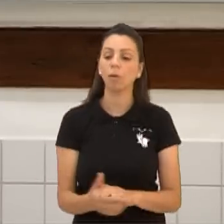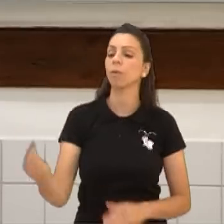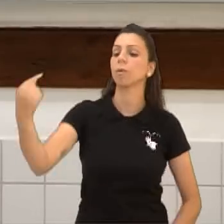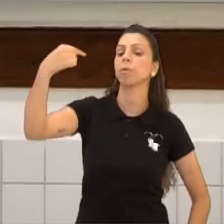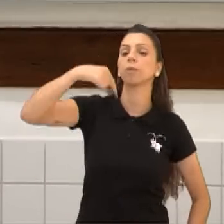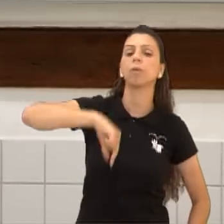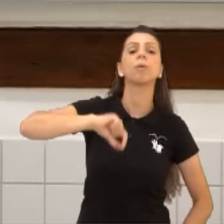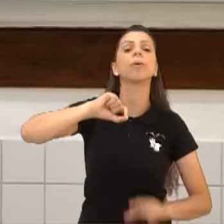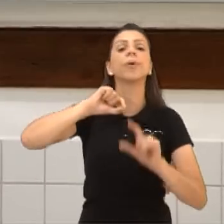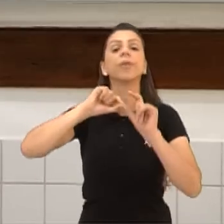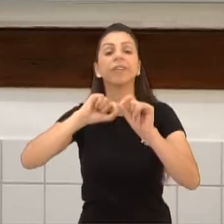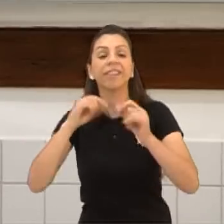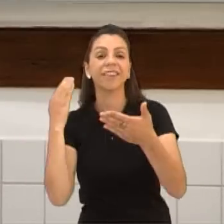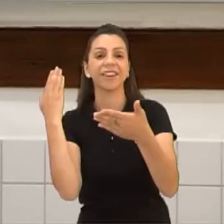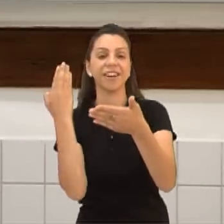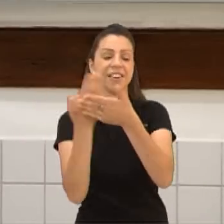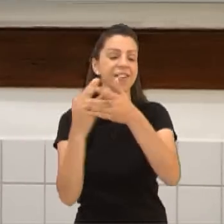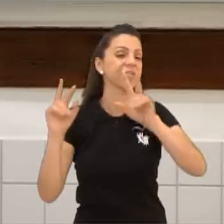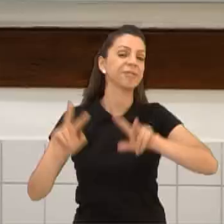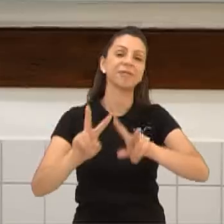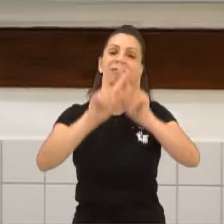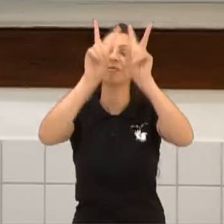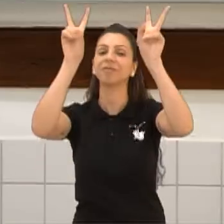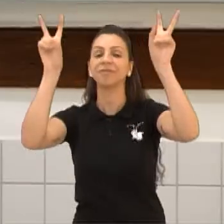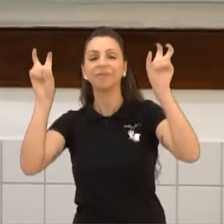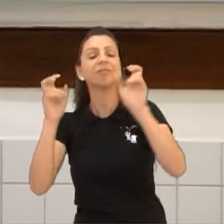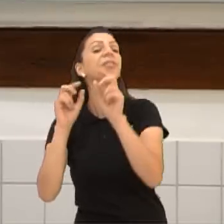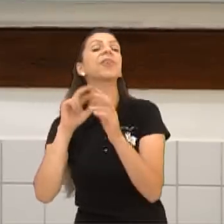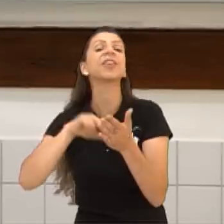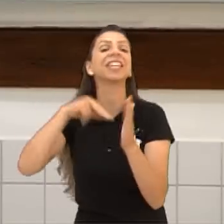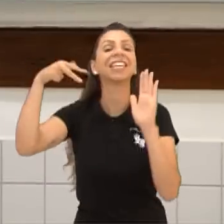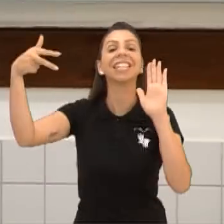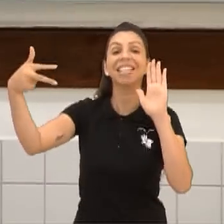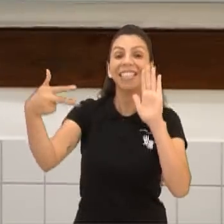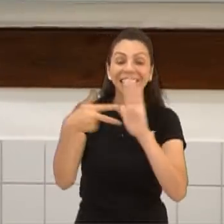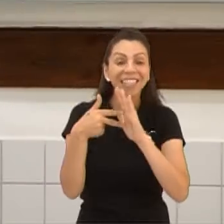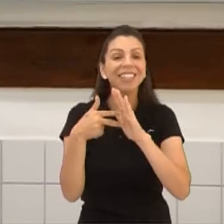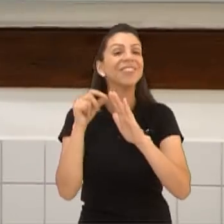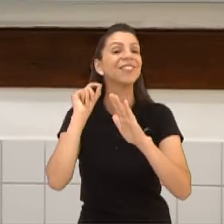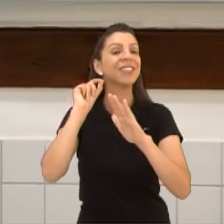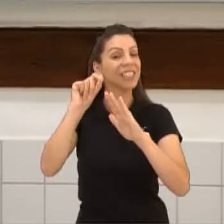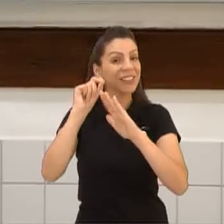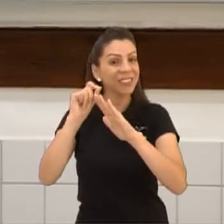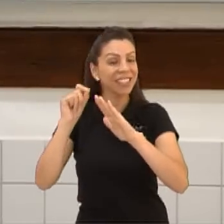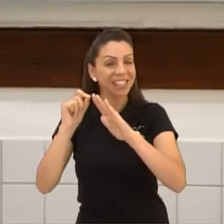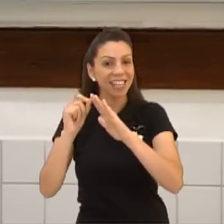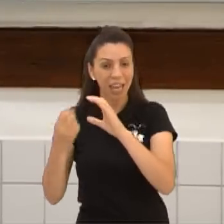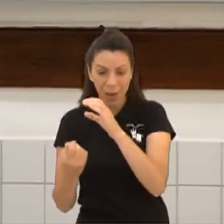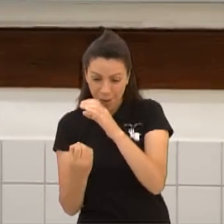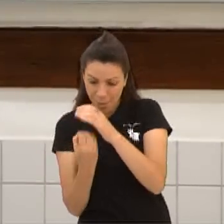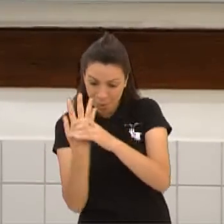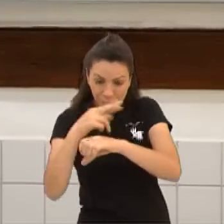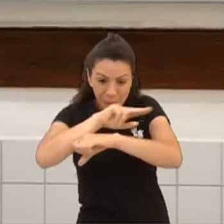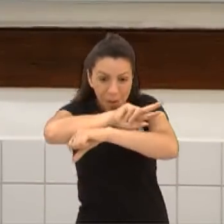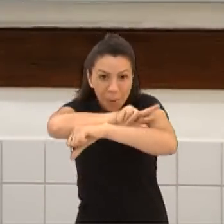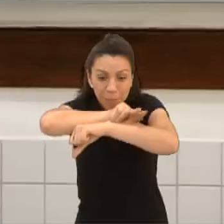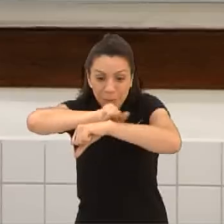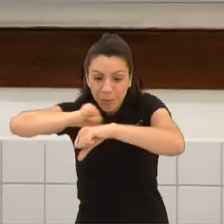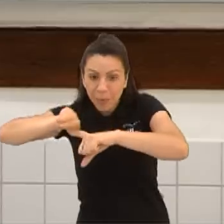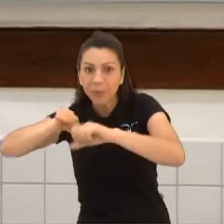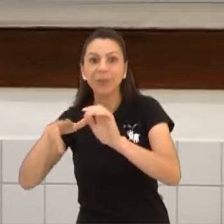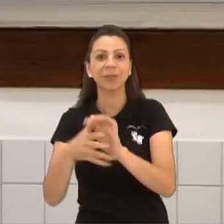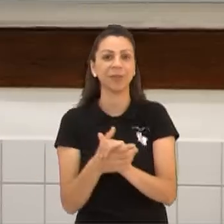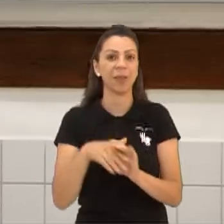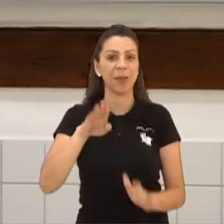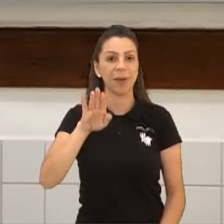nós vamos conhecer o que é a biodiversidade, beleza? Antes de iniciarmos os nossos